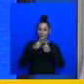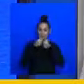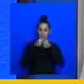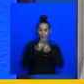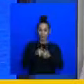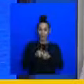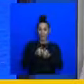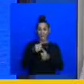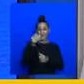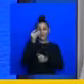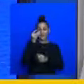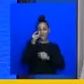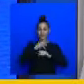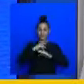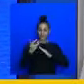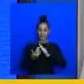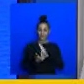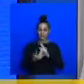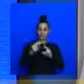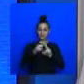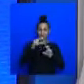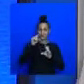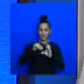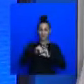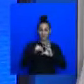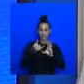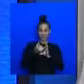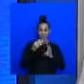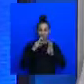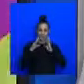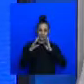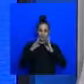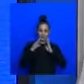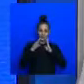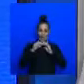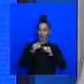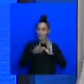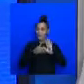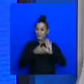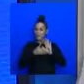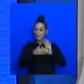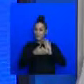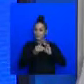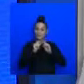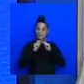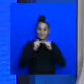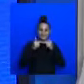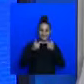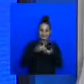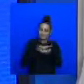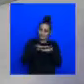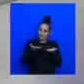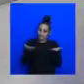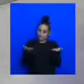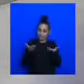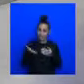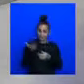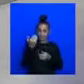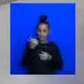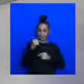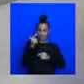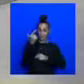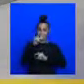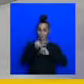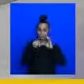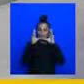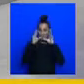aqui pelos perfis da Caixa e da Rede TV no YouTube e no Facebook. Apostou? Boa sorte para você. Vamos então ao próximo